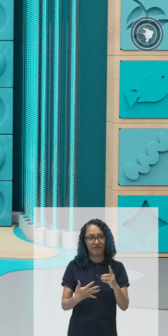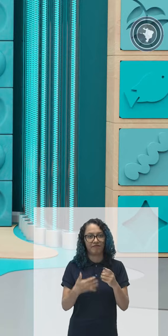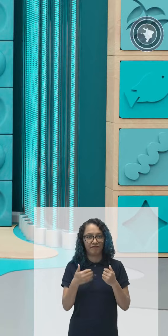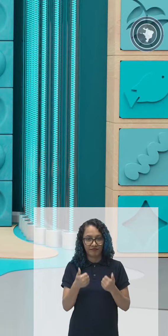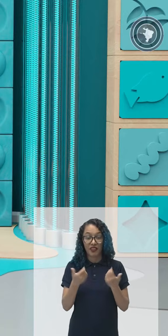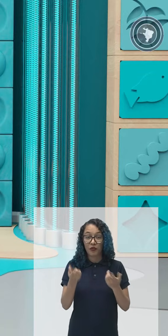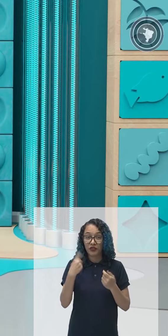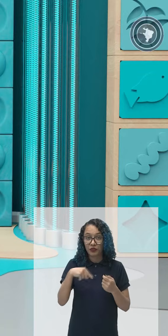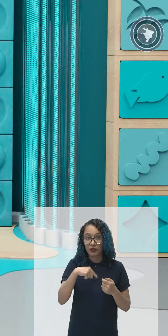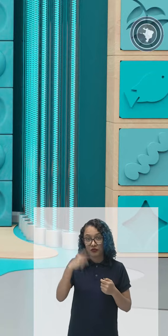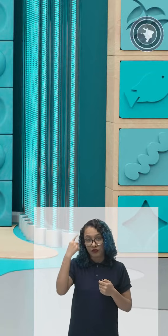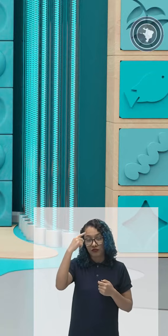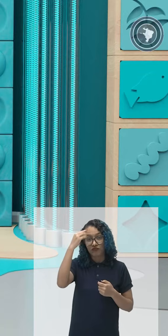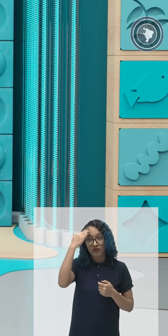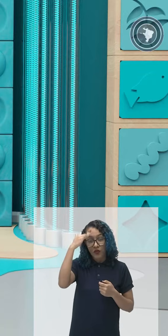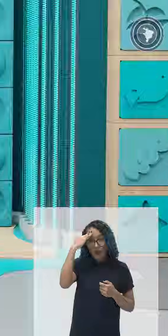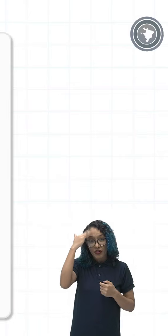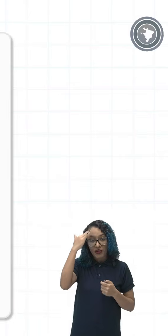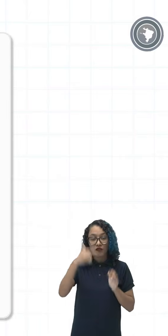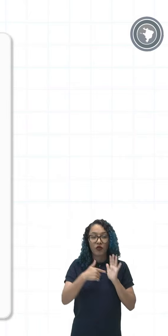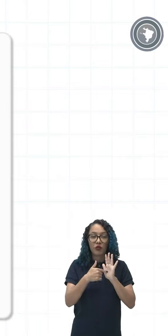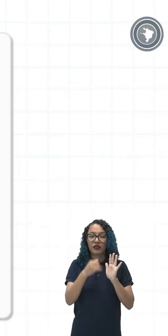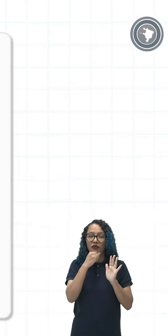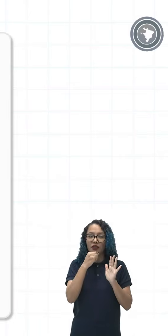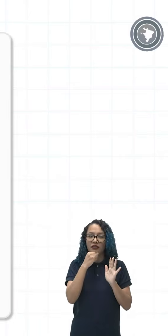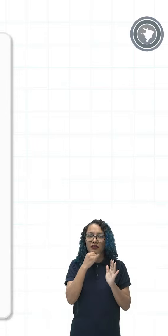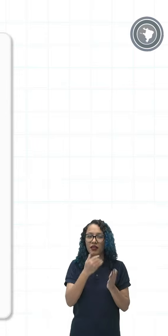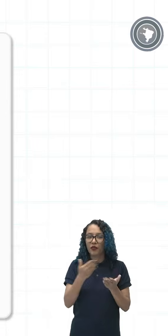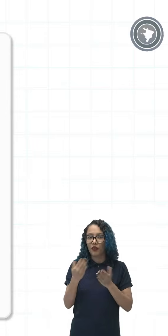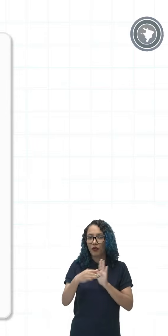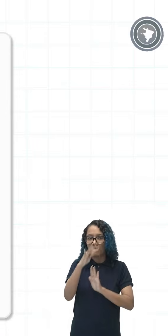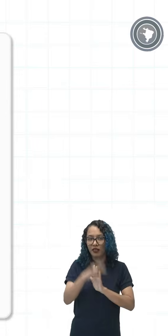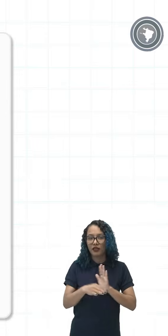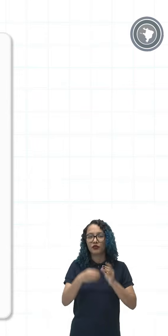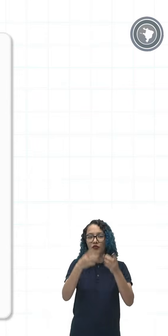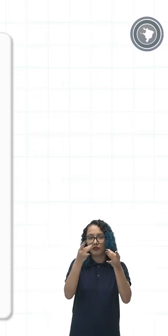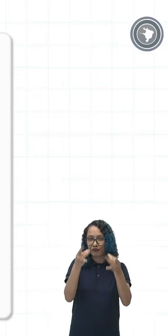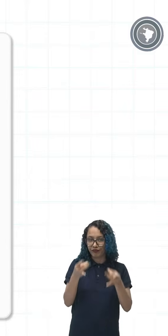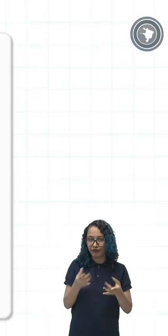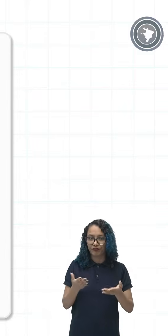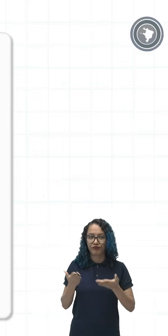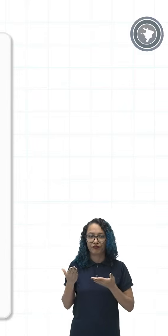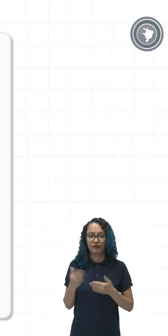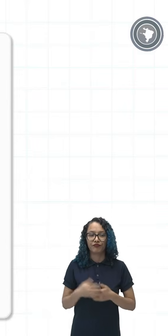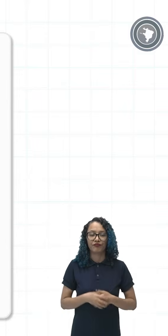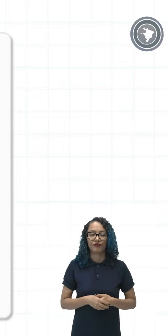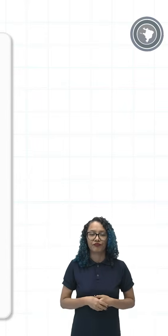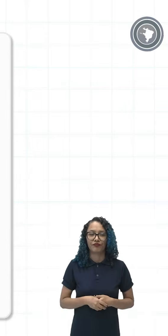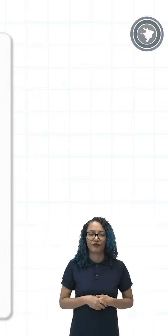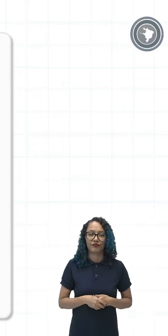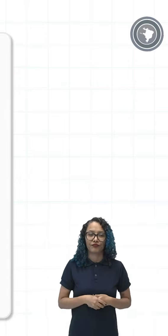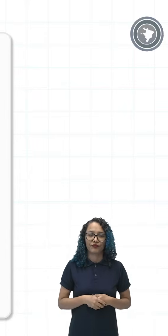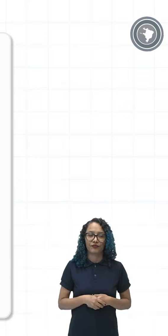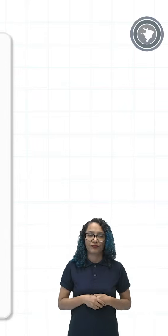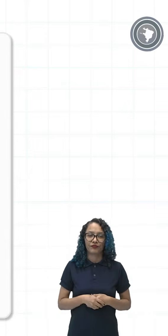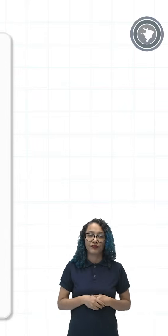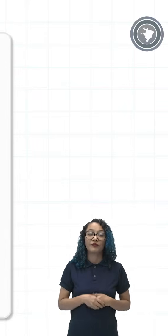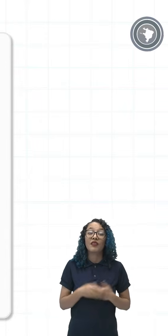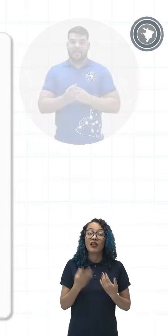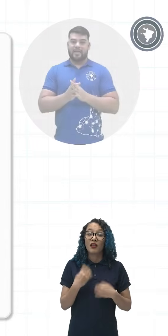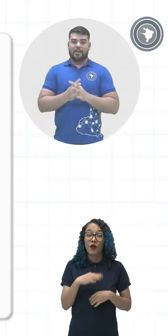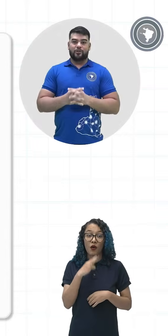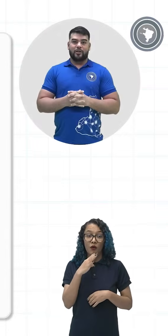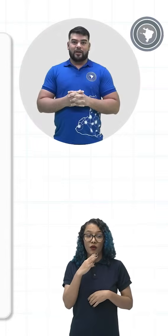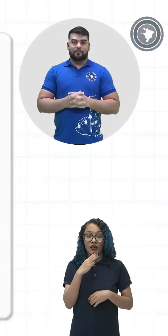gente possa compreender, colocando aí para vocês o exemplo de texto descritivo. Observem aqui. Conheci